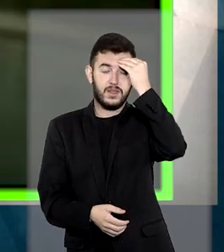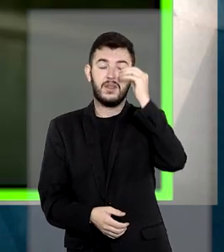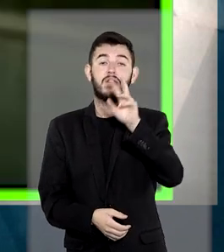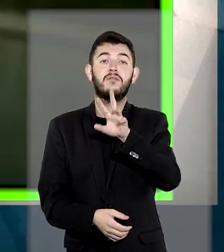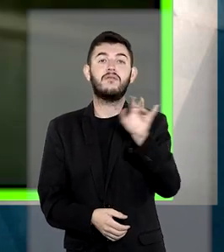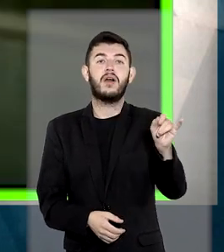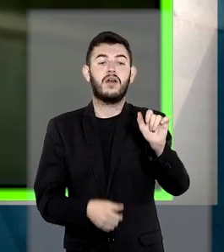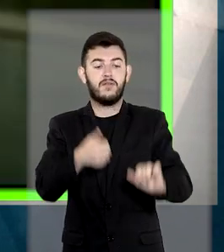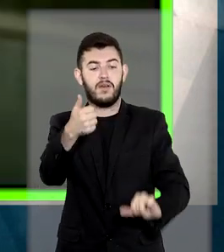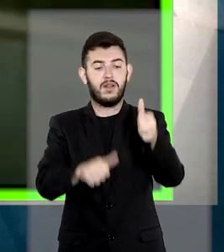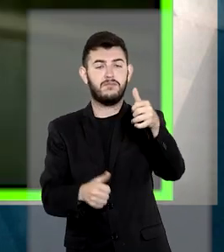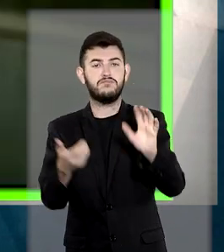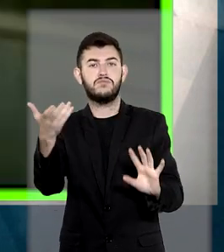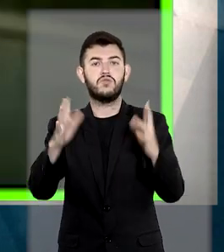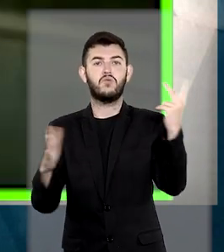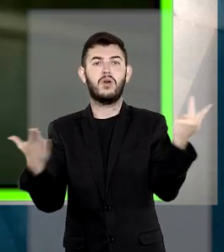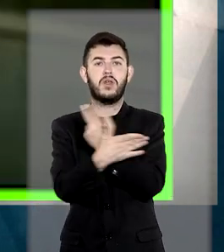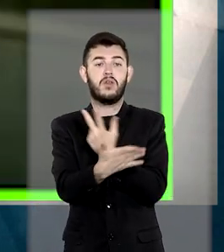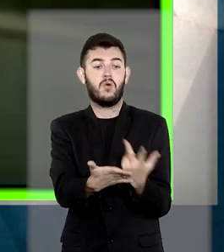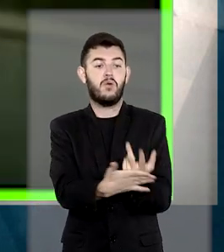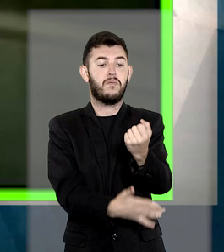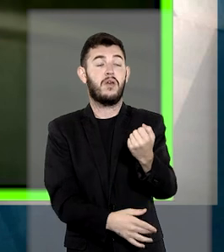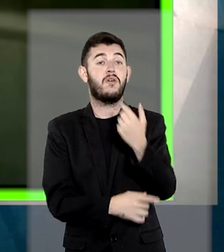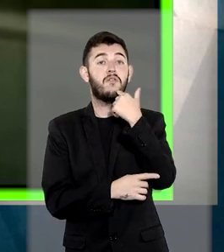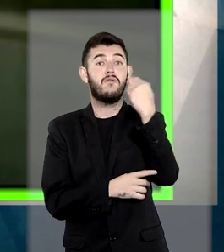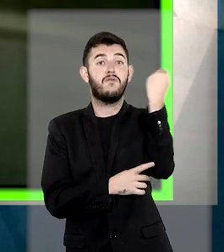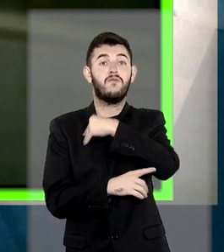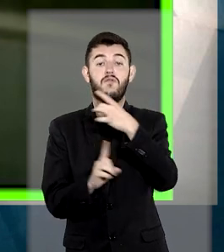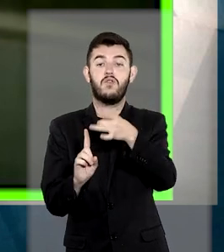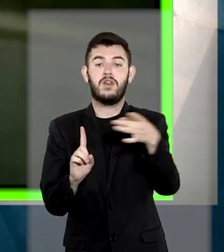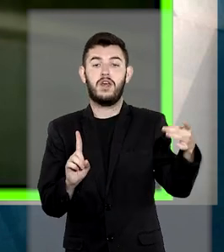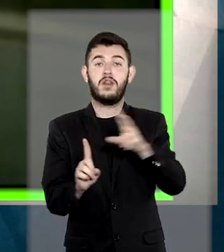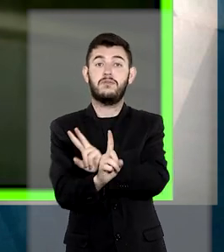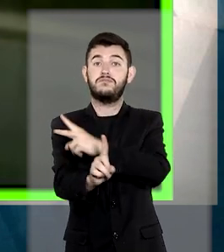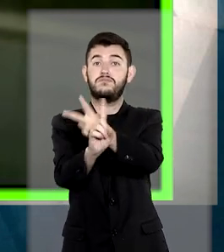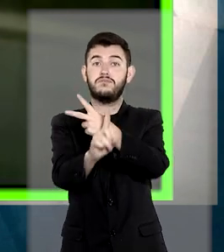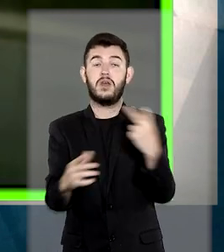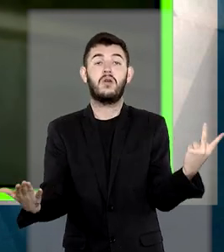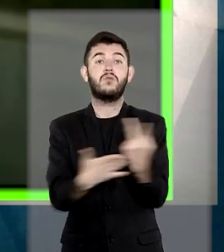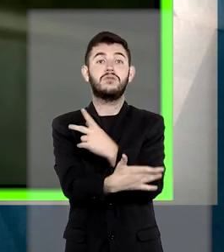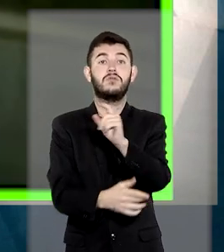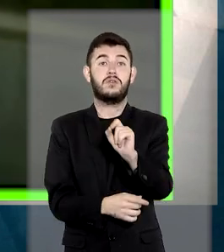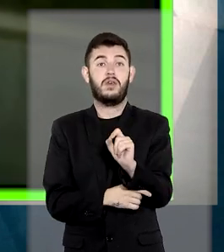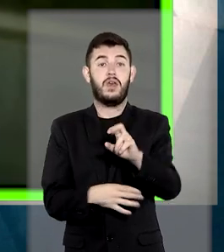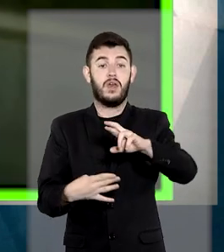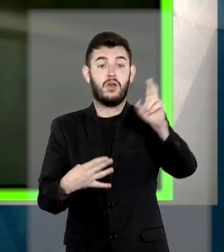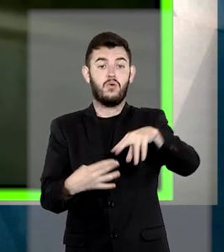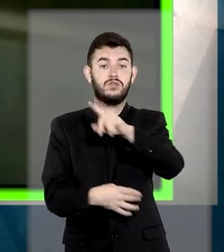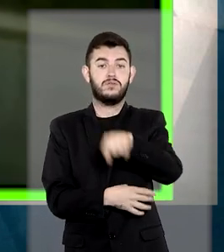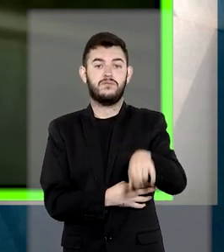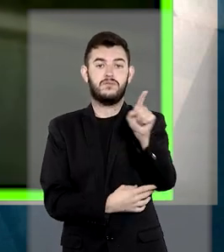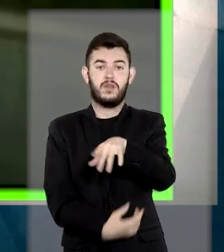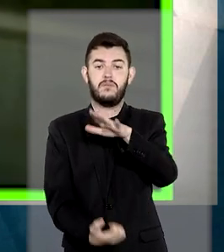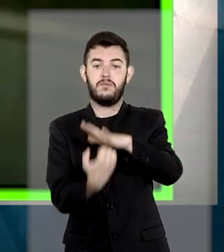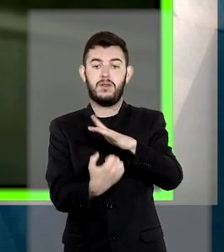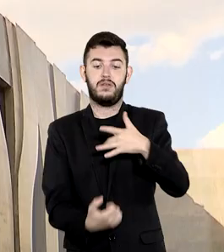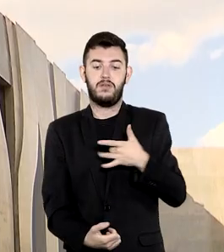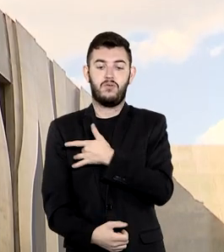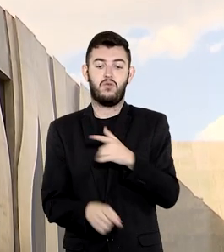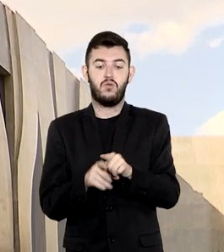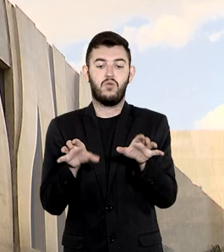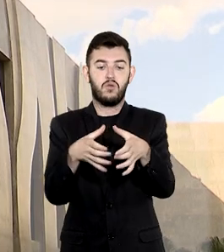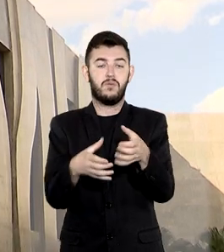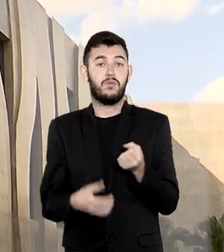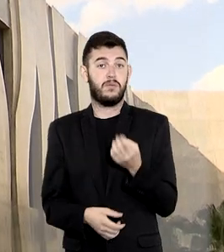ser considerada a sua situação de consumidor hipervulnerável. Ao negar provimento ao recurso da operadora de saúde,